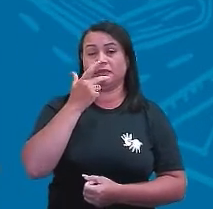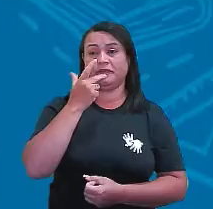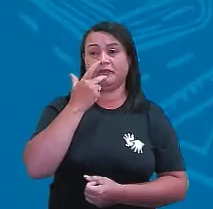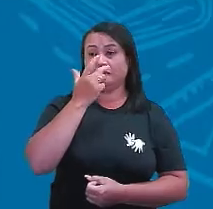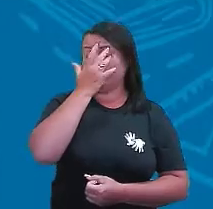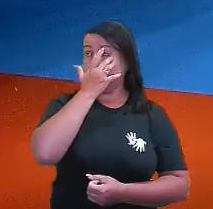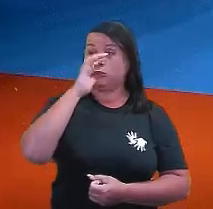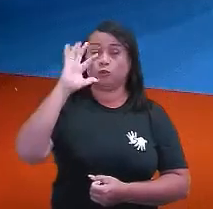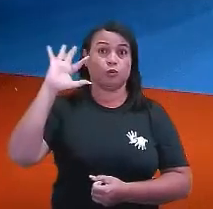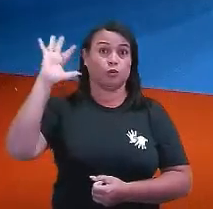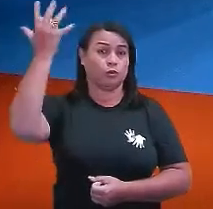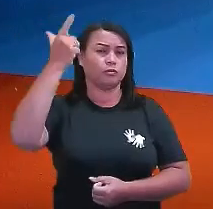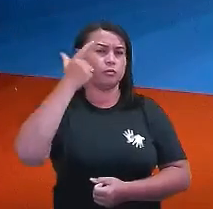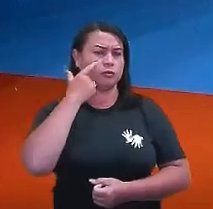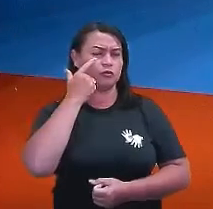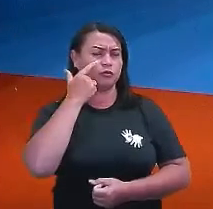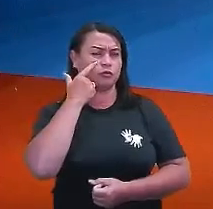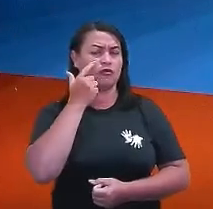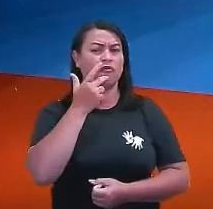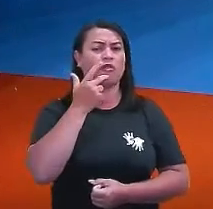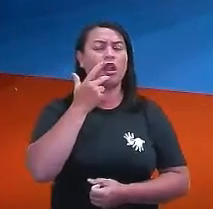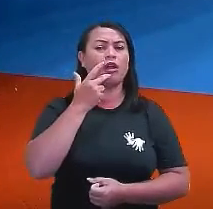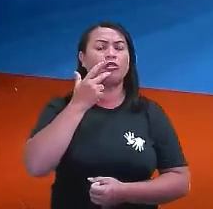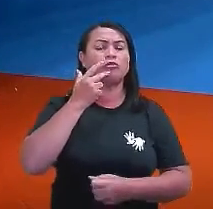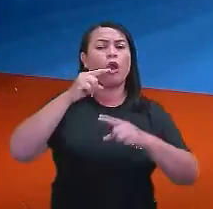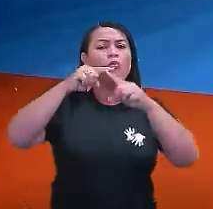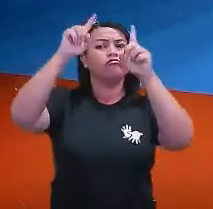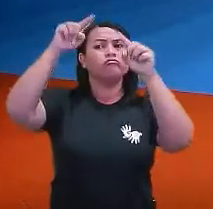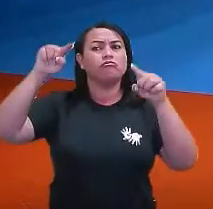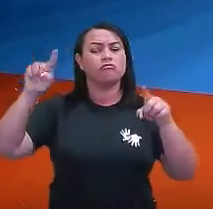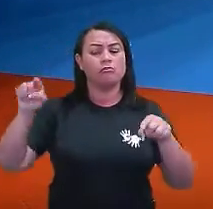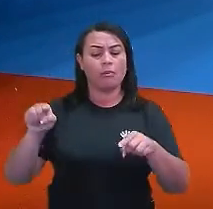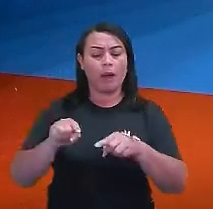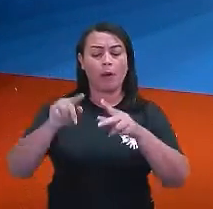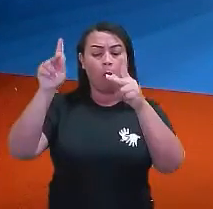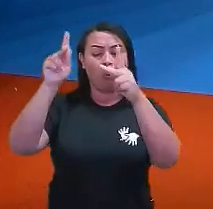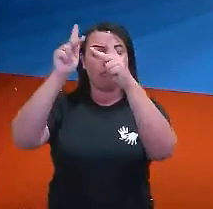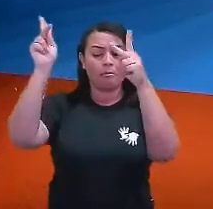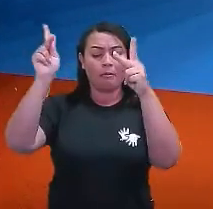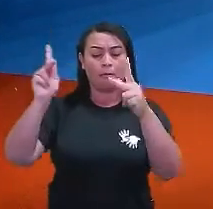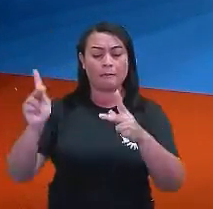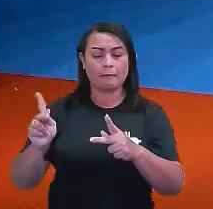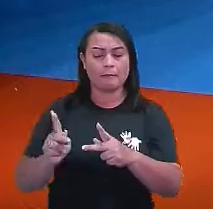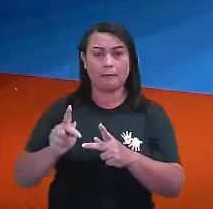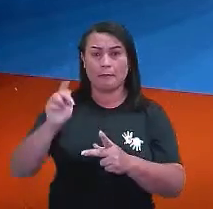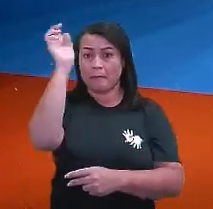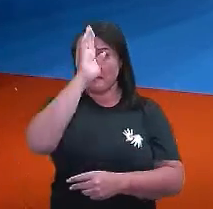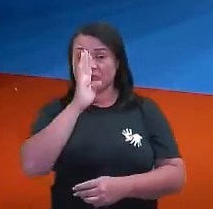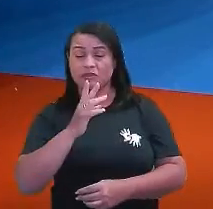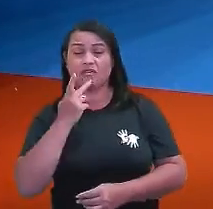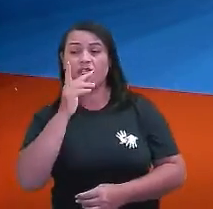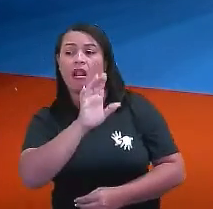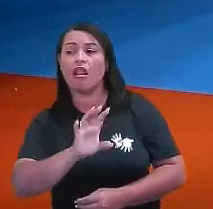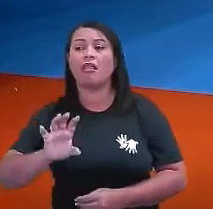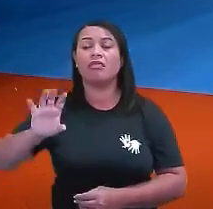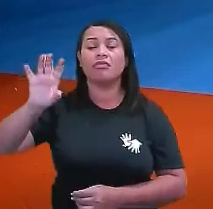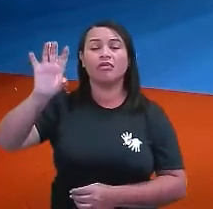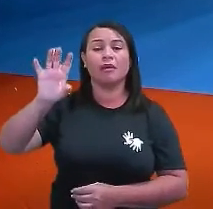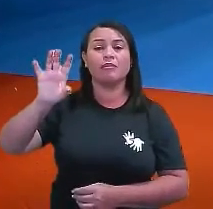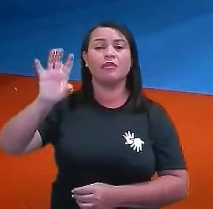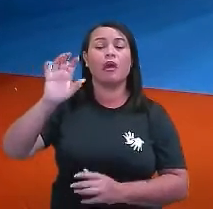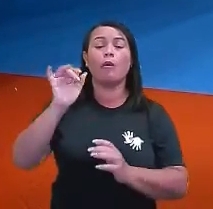tempo, né? Você vê o mapa do Brasil e aí ela vai falar, na capital,